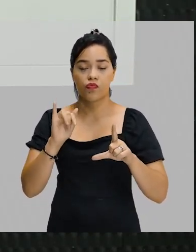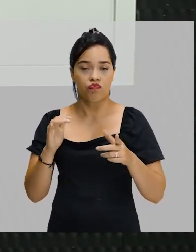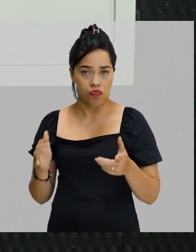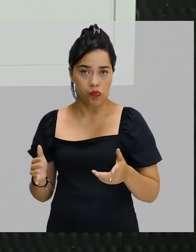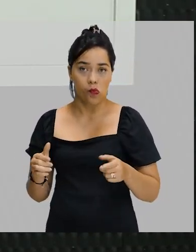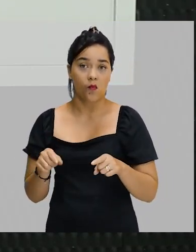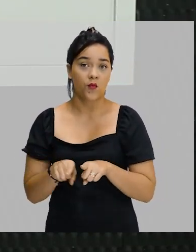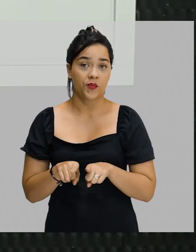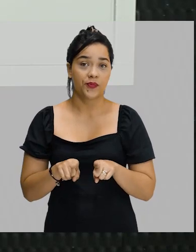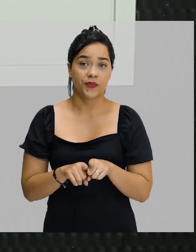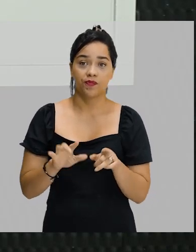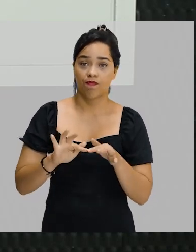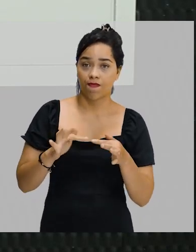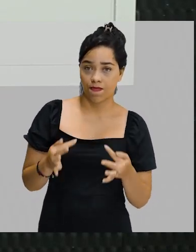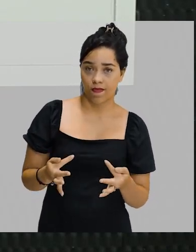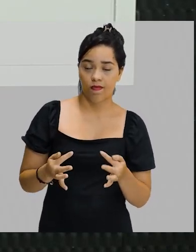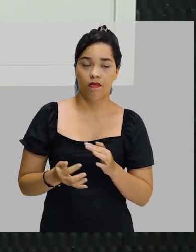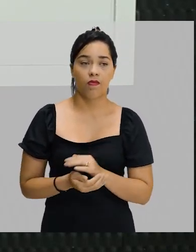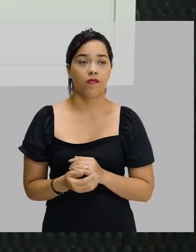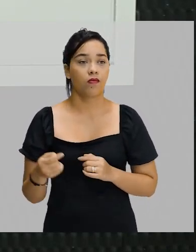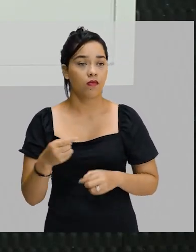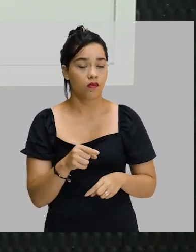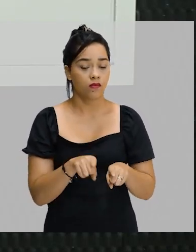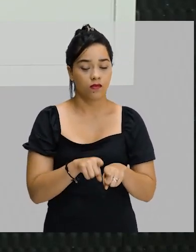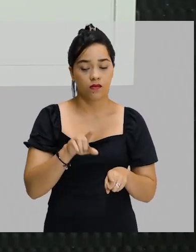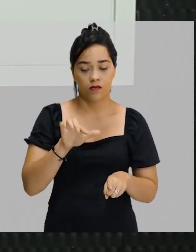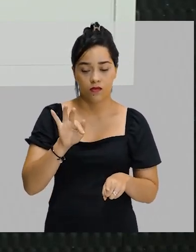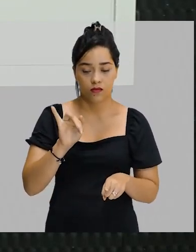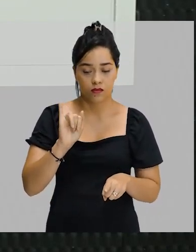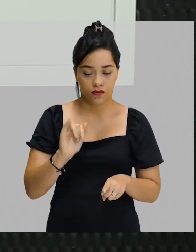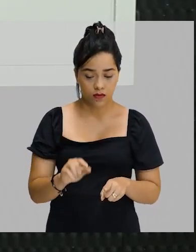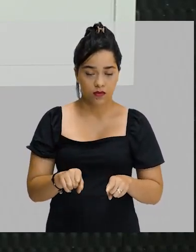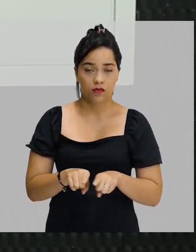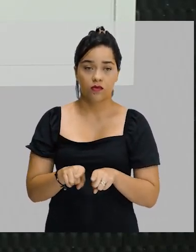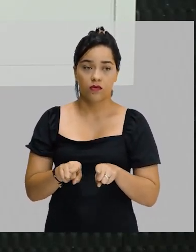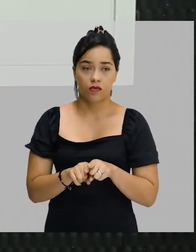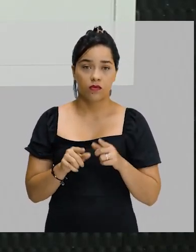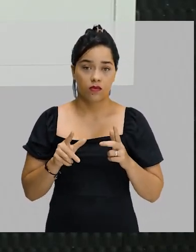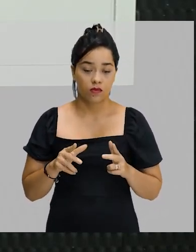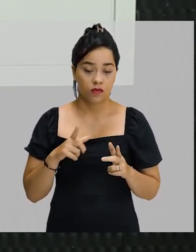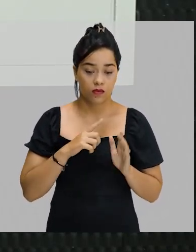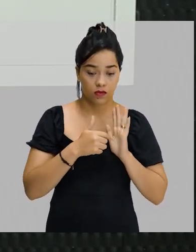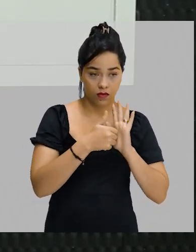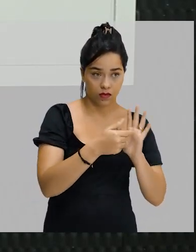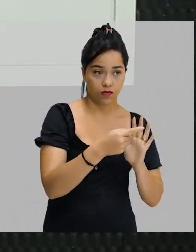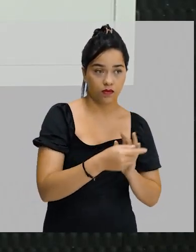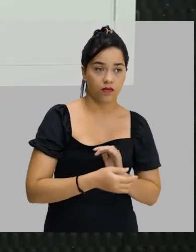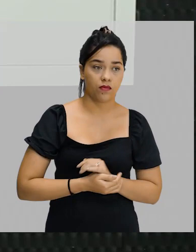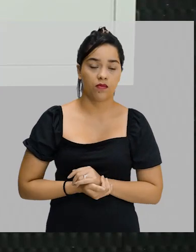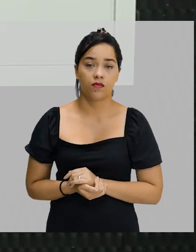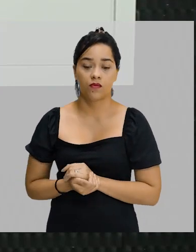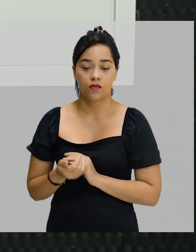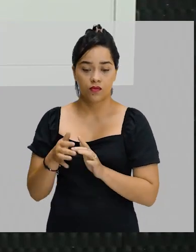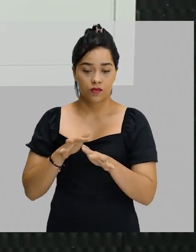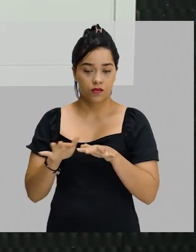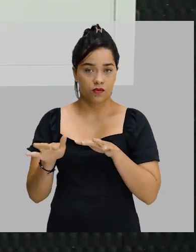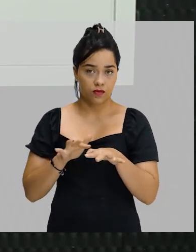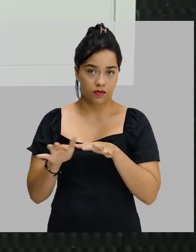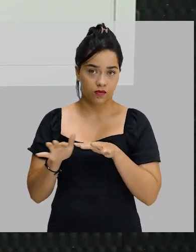φ, aqui também é muito simples. Ó. Esse cosseno φ vai ser, tá bem aqui, ó, o